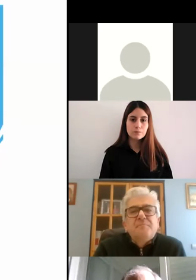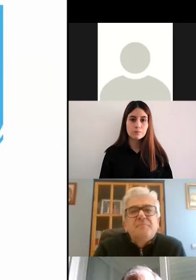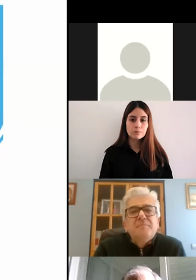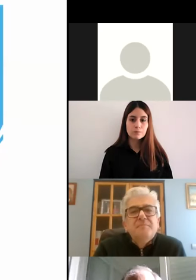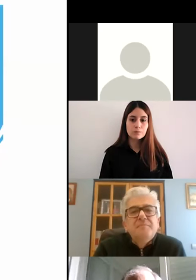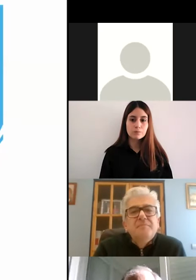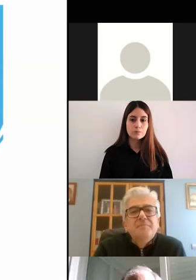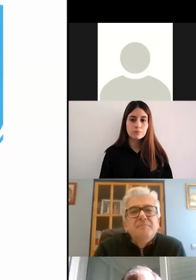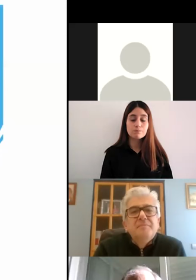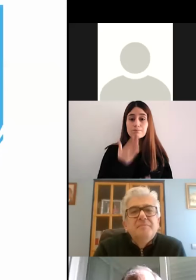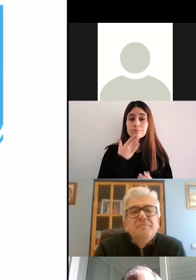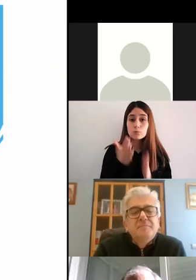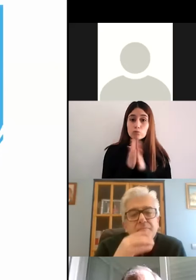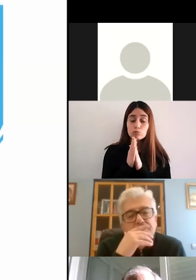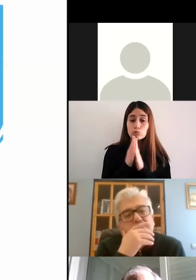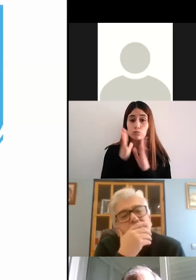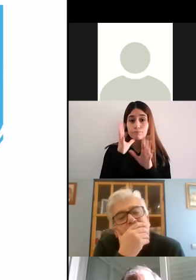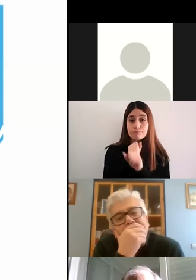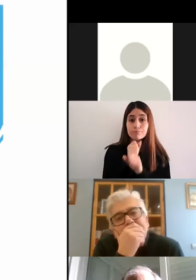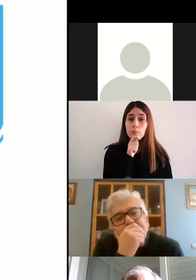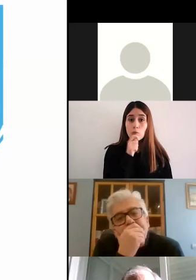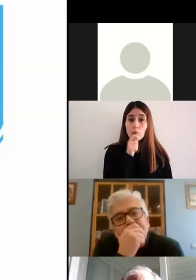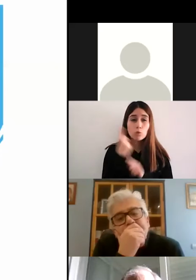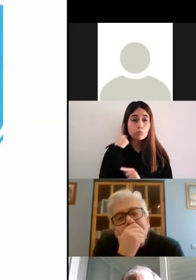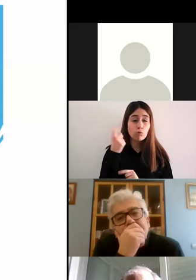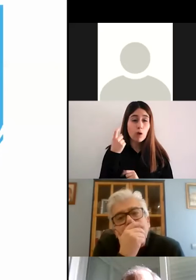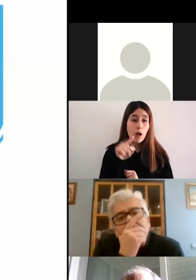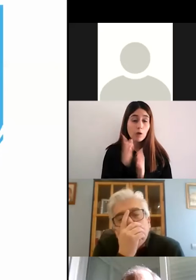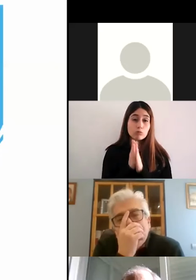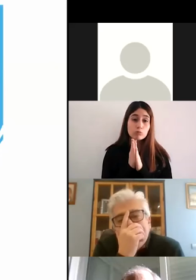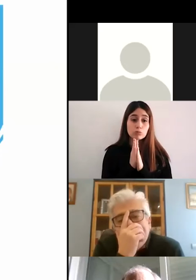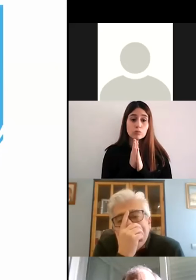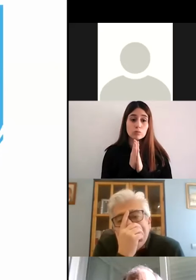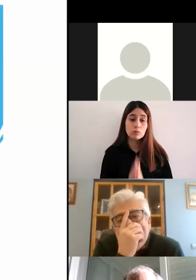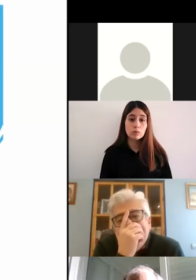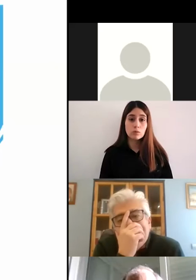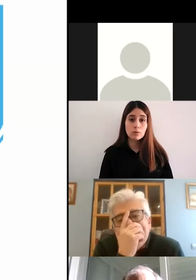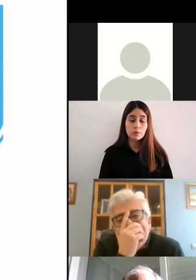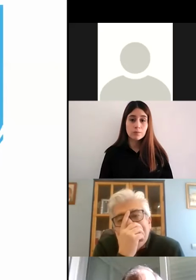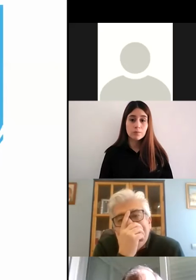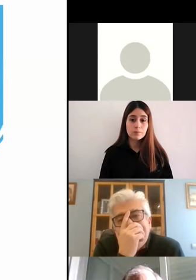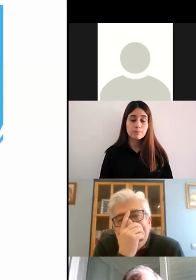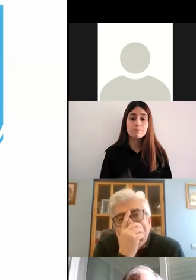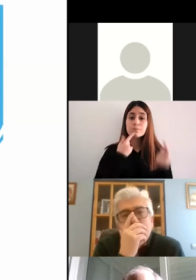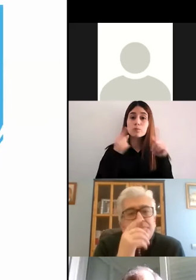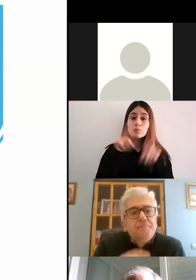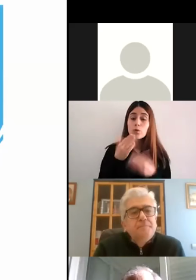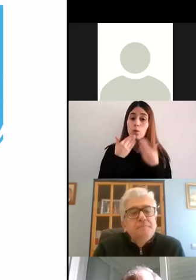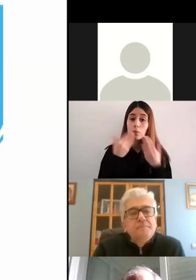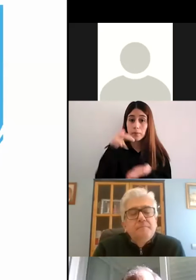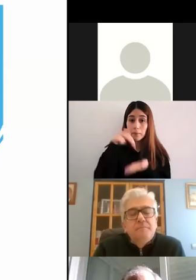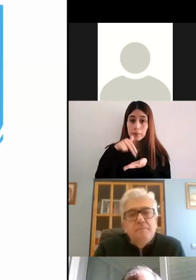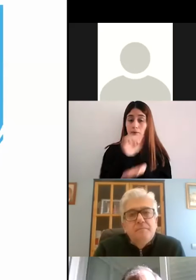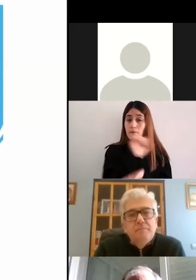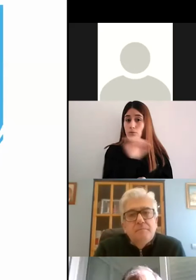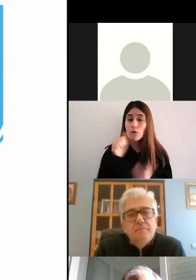Pedi então que desligassem, nós continuamos a ouvir, faz favor. Uma vez mais, obrigado pela presença a